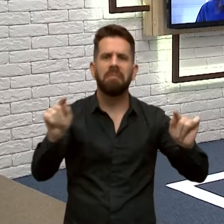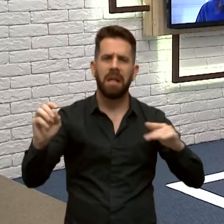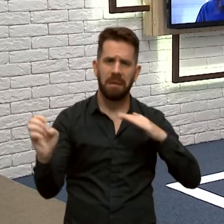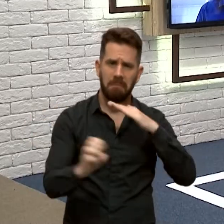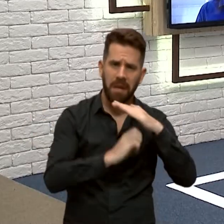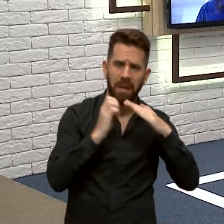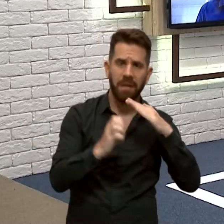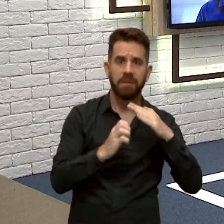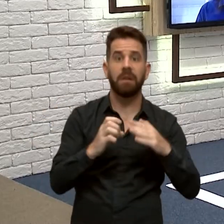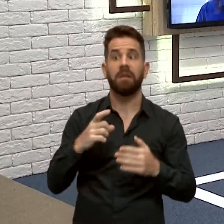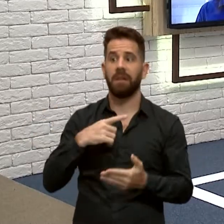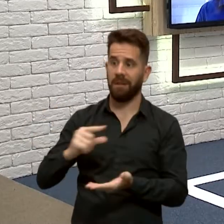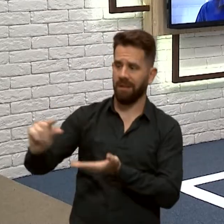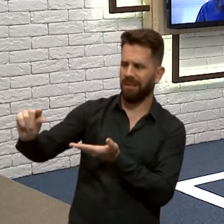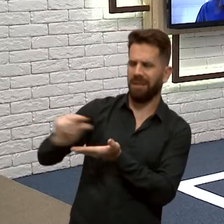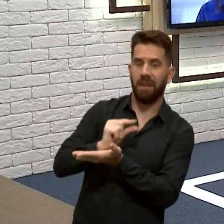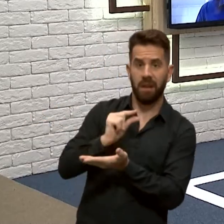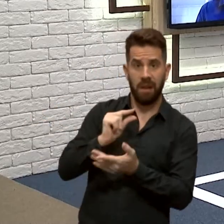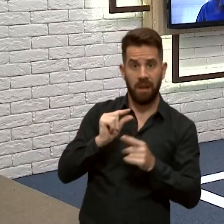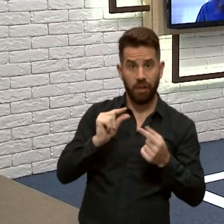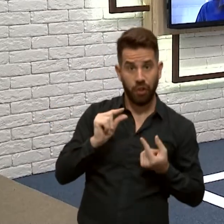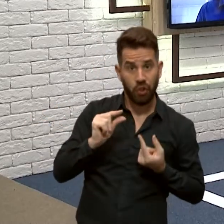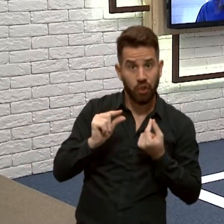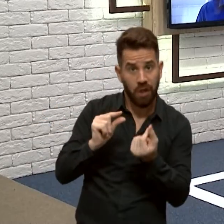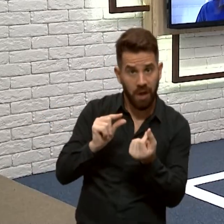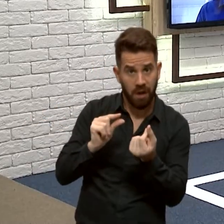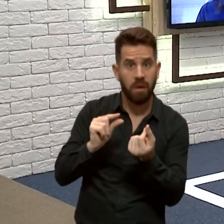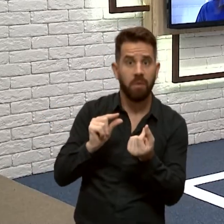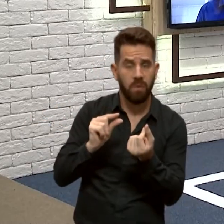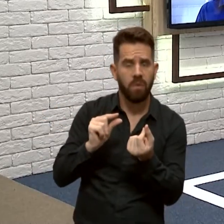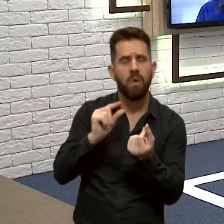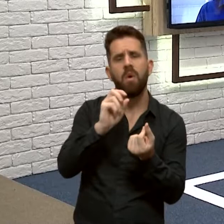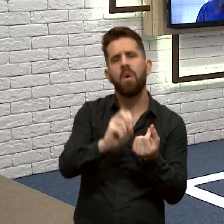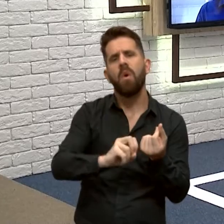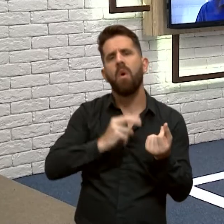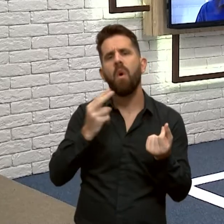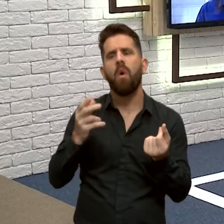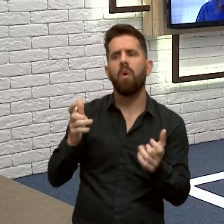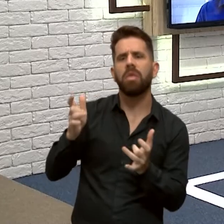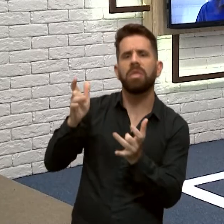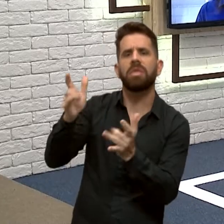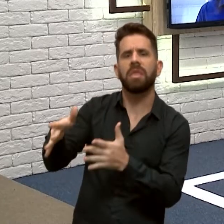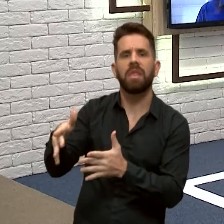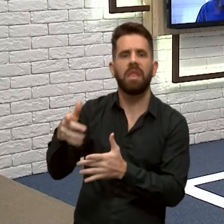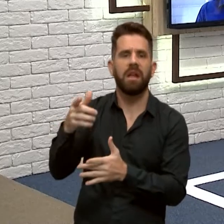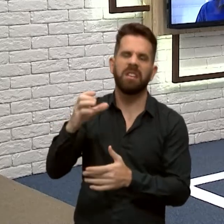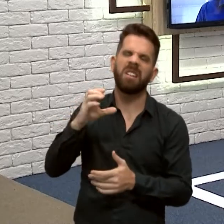oferece o dinheiro de volta mesmo, volta para sua conta, ou aquele que deixa um crédito?